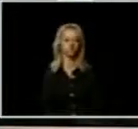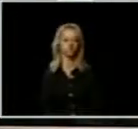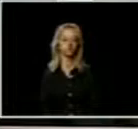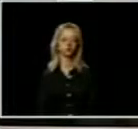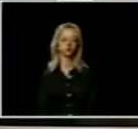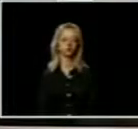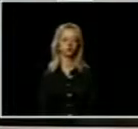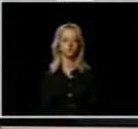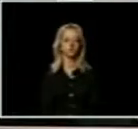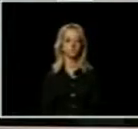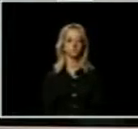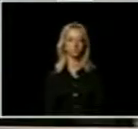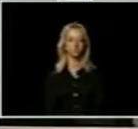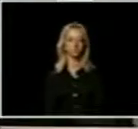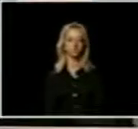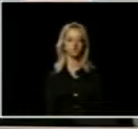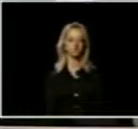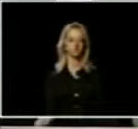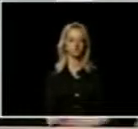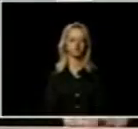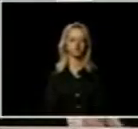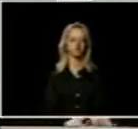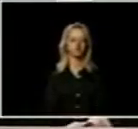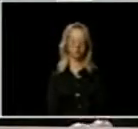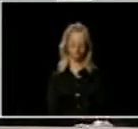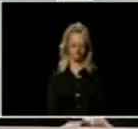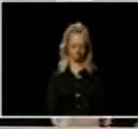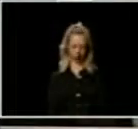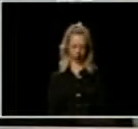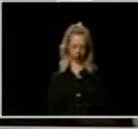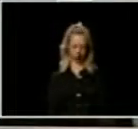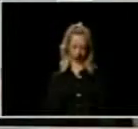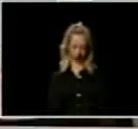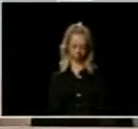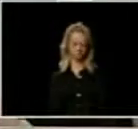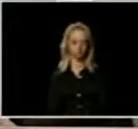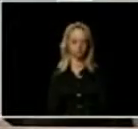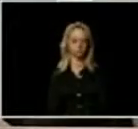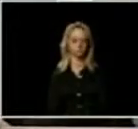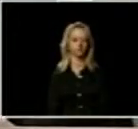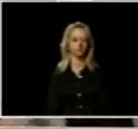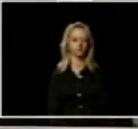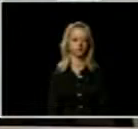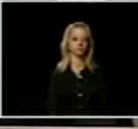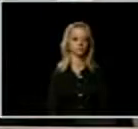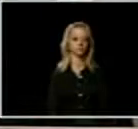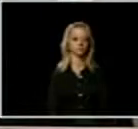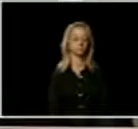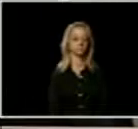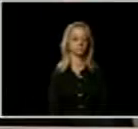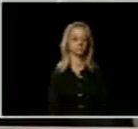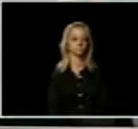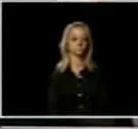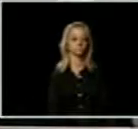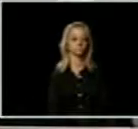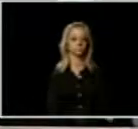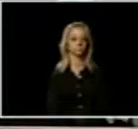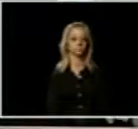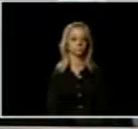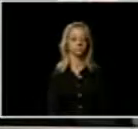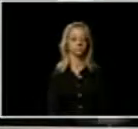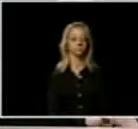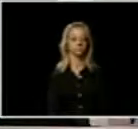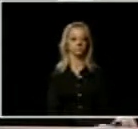dessa audiência a determinação de um prazo ao prefeito para que haja encaminhamento. Porque, do contrário, já existe